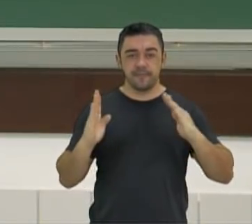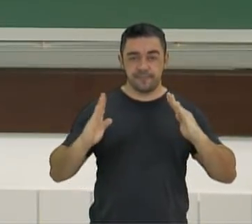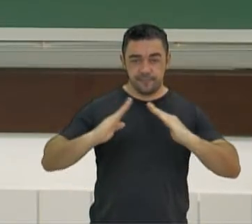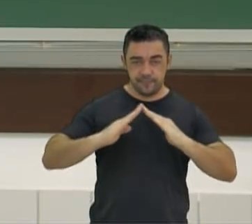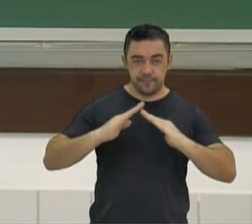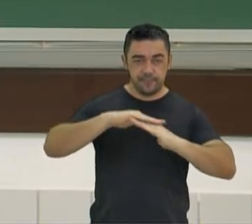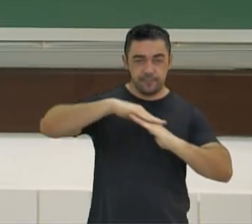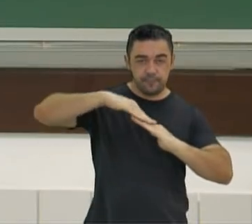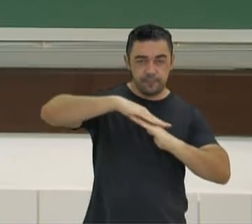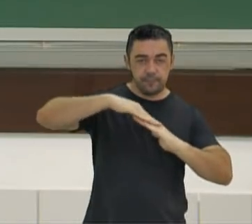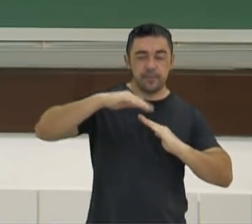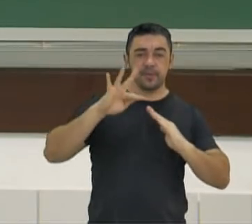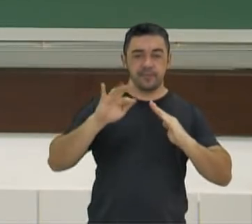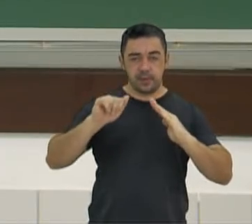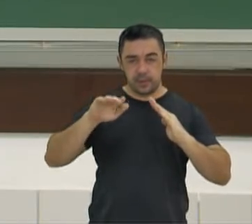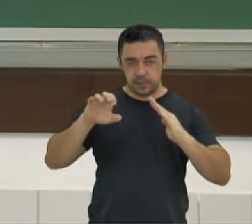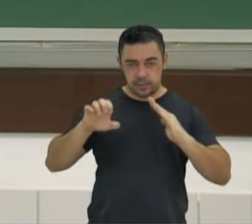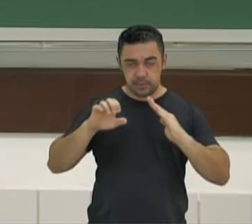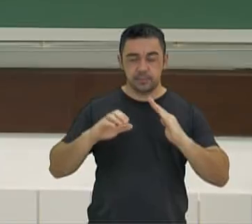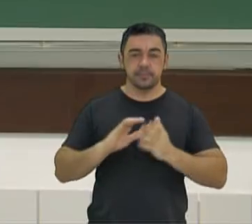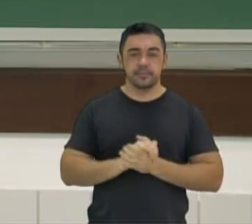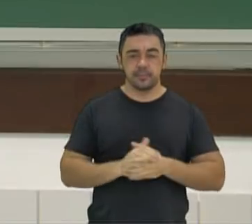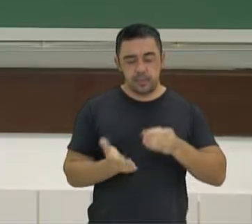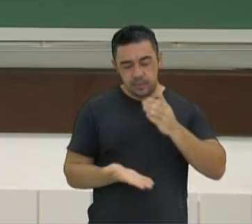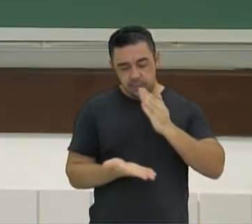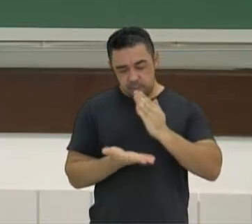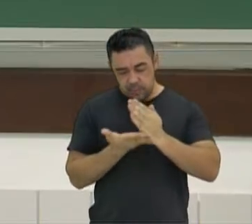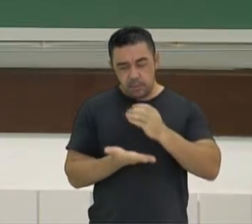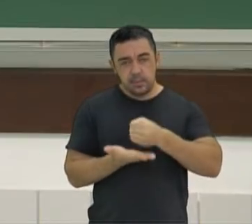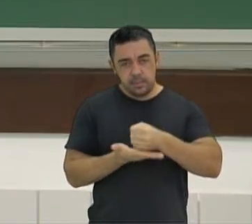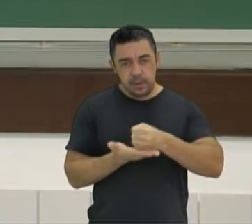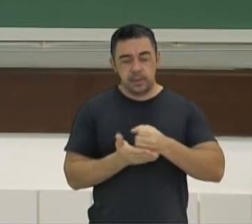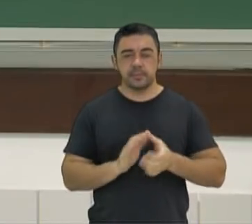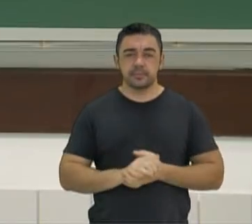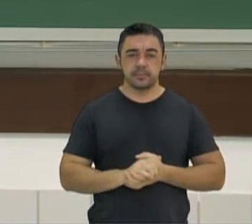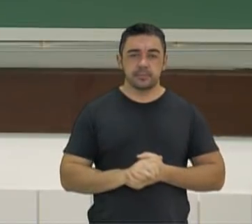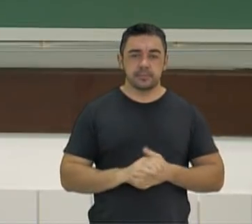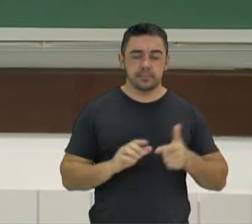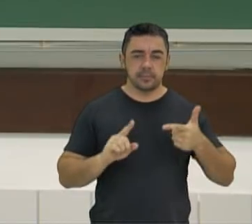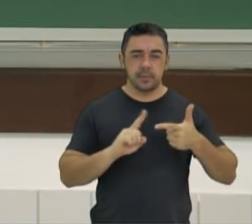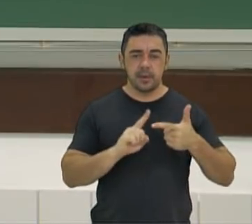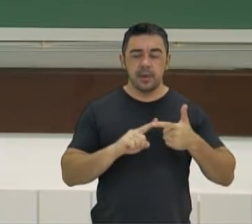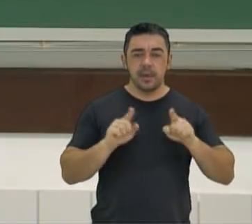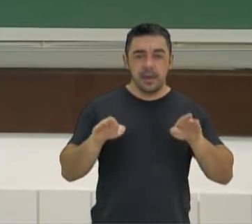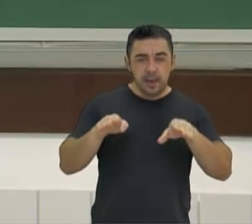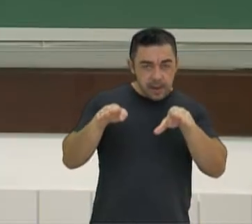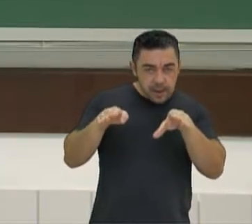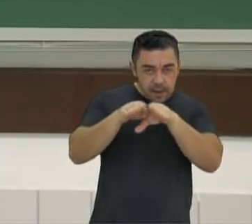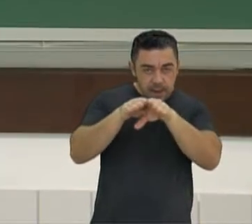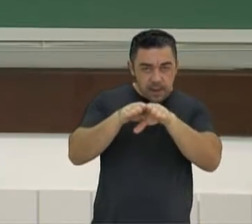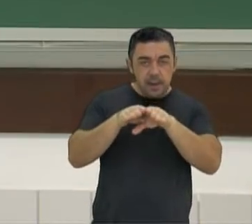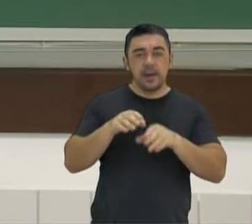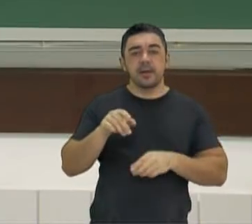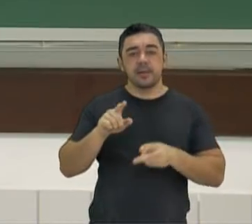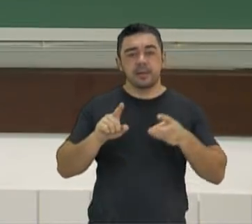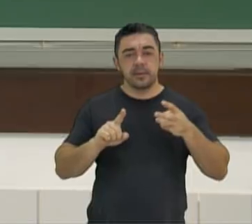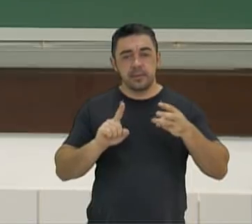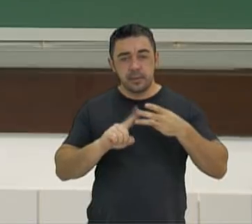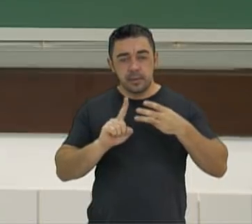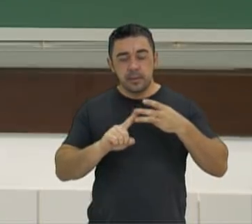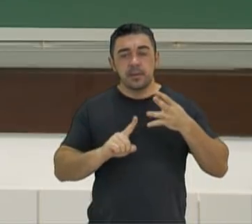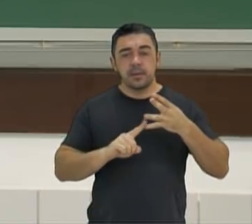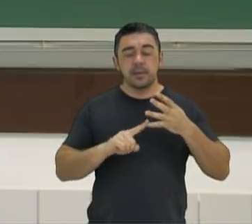face lateral, né? Base, face lateral, aresta e vértice. E o nome das